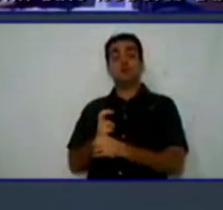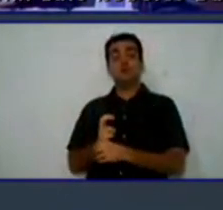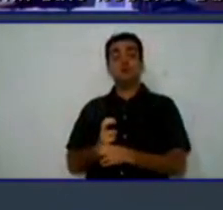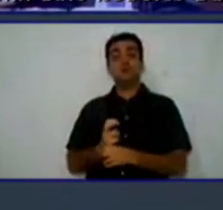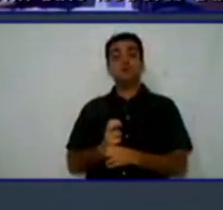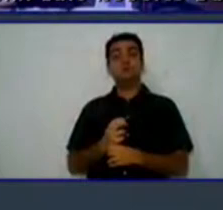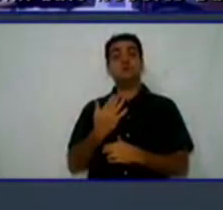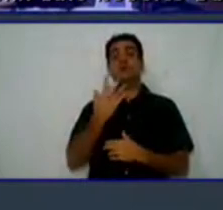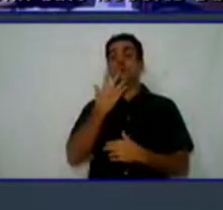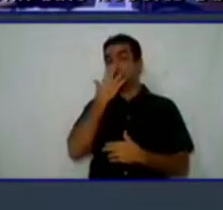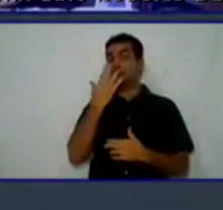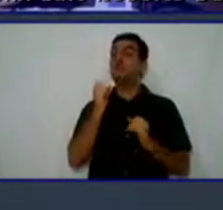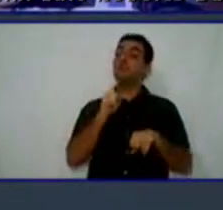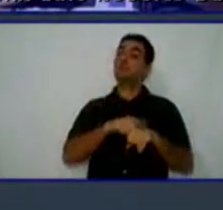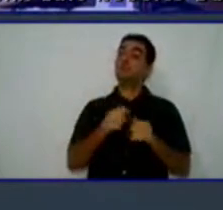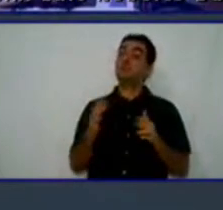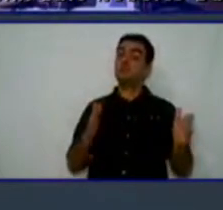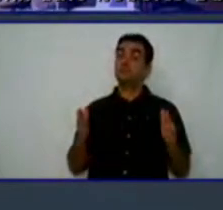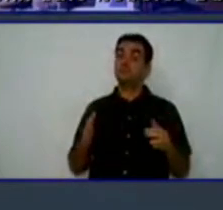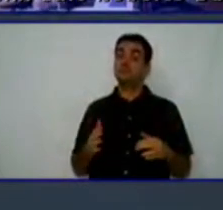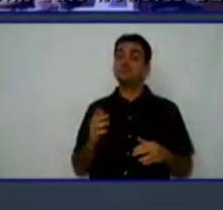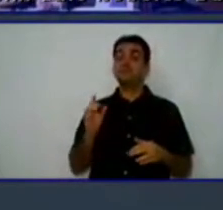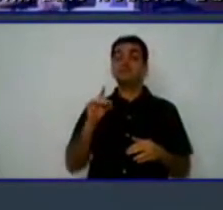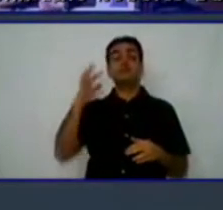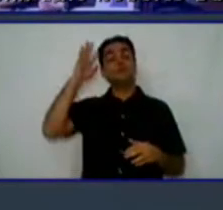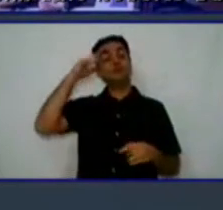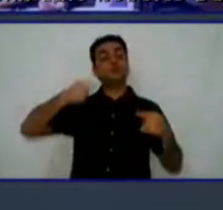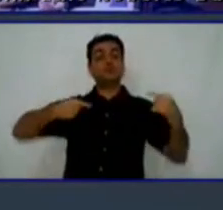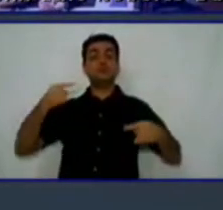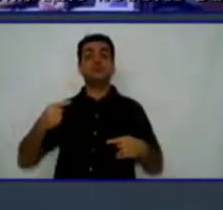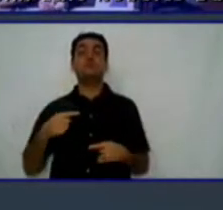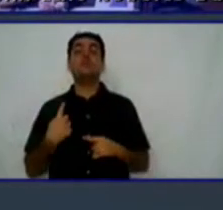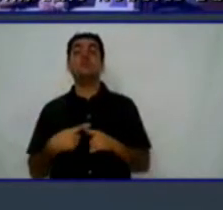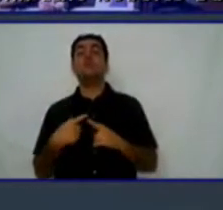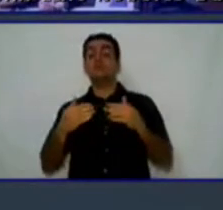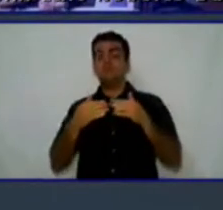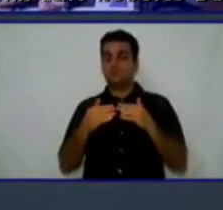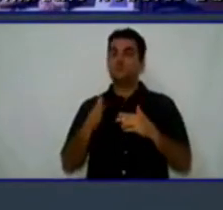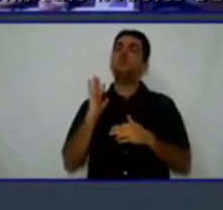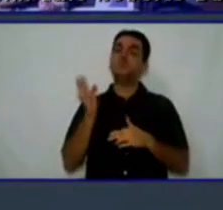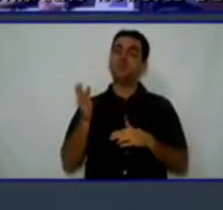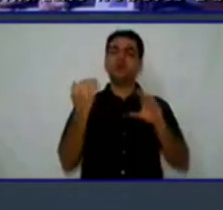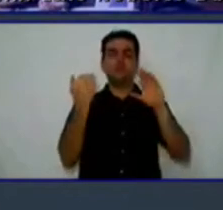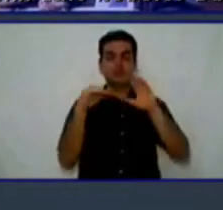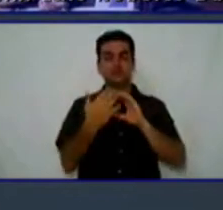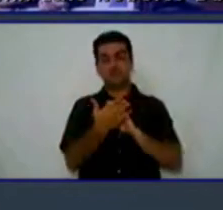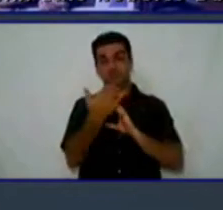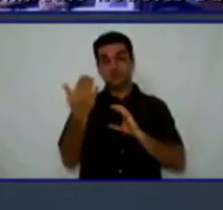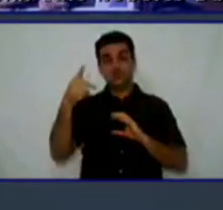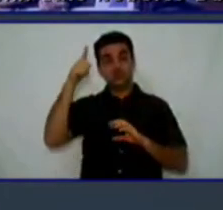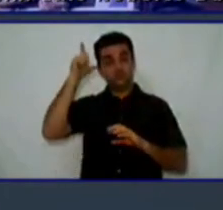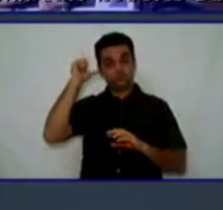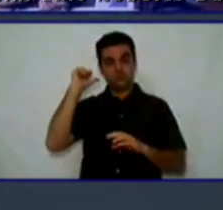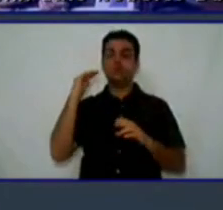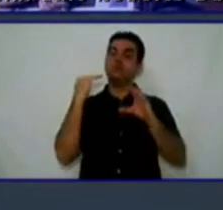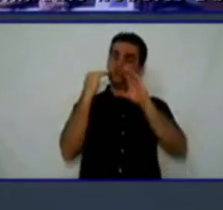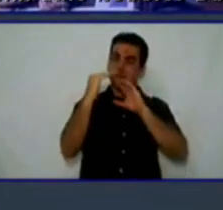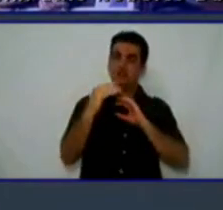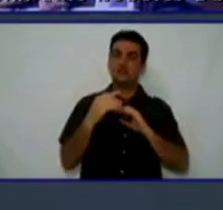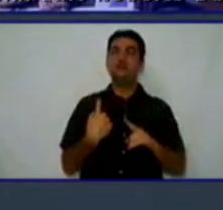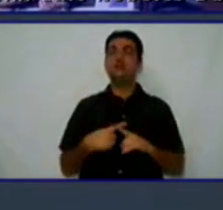uma possível prescrição. Essa questão de ordem eu trouxe uma petição feita ontem,